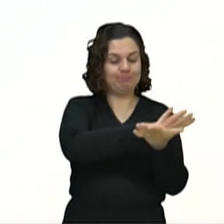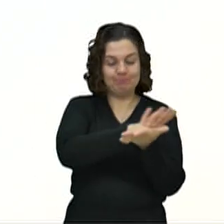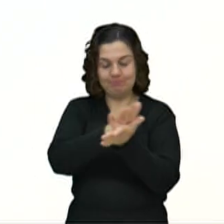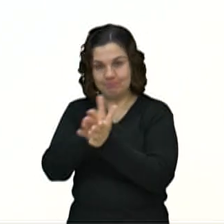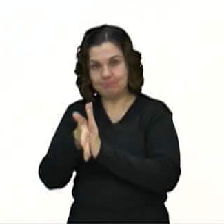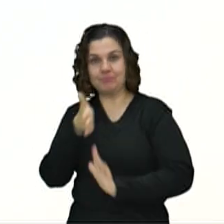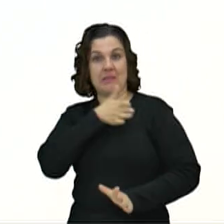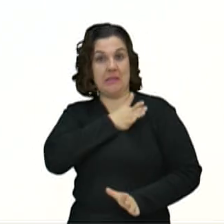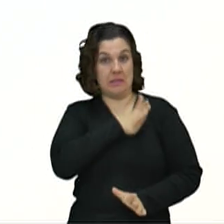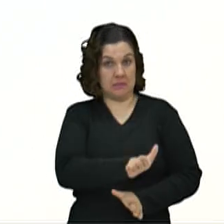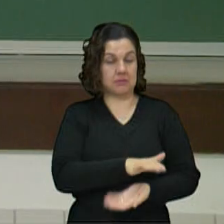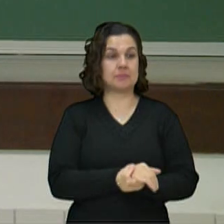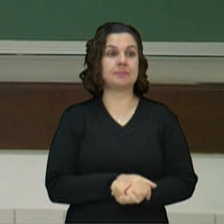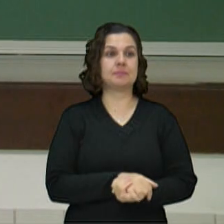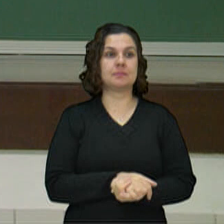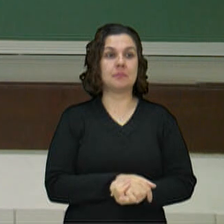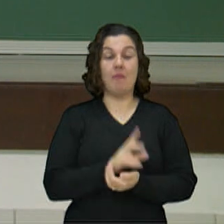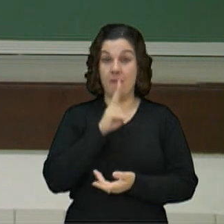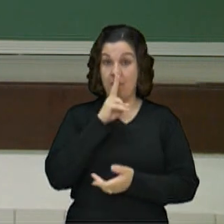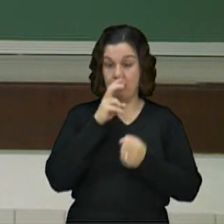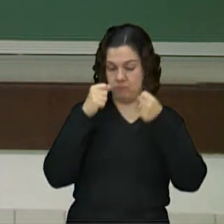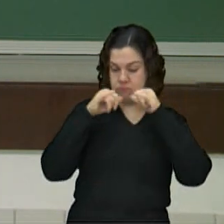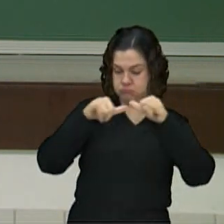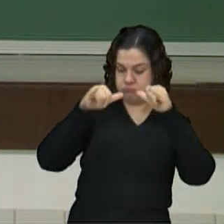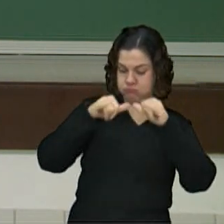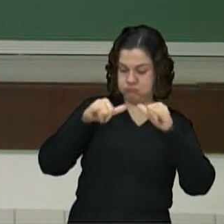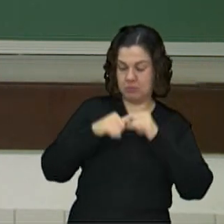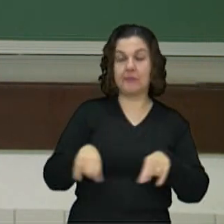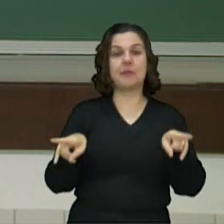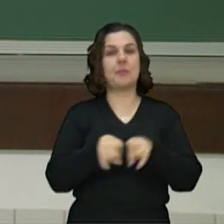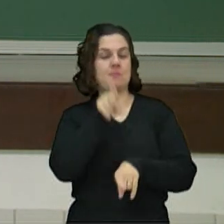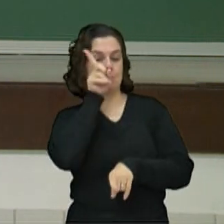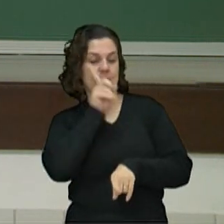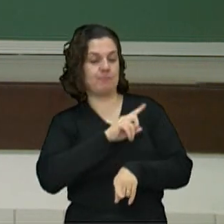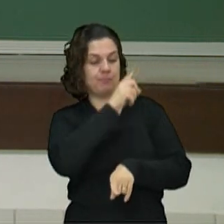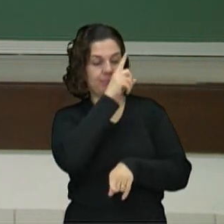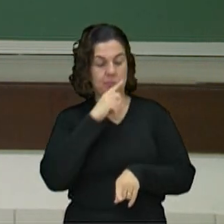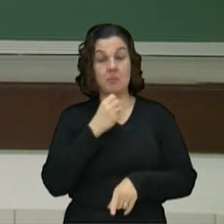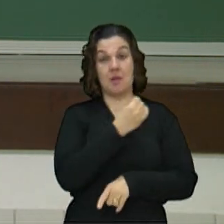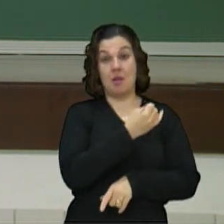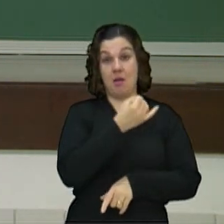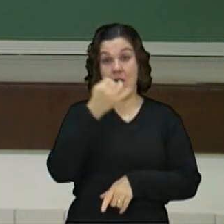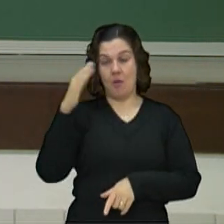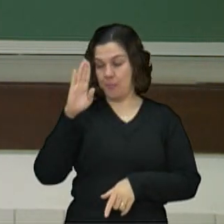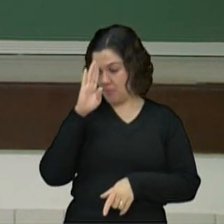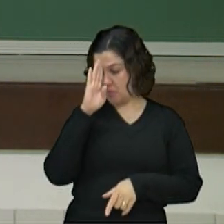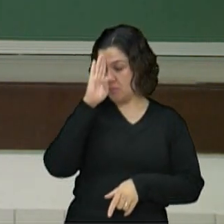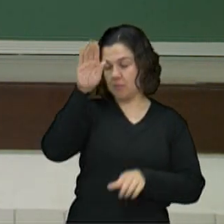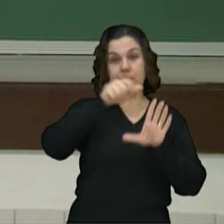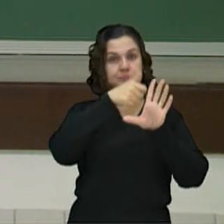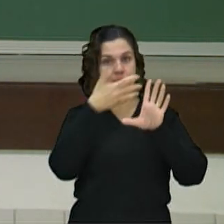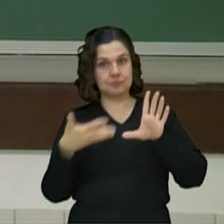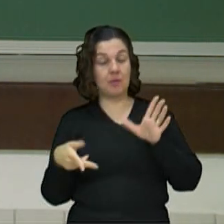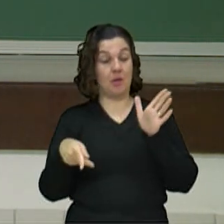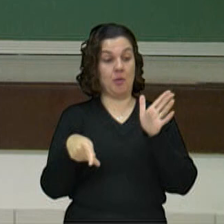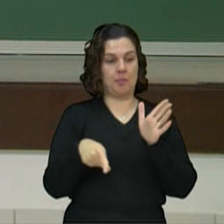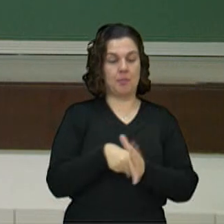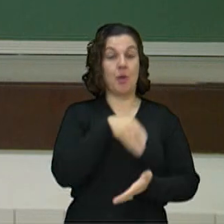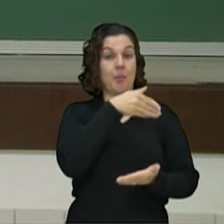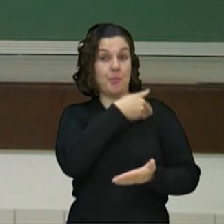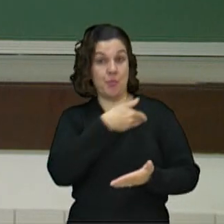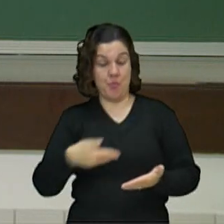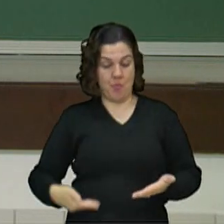aniquilação dos inimigos, forte propaganda e censura. Algumas das principais características de um